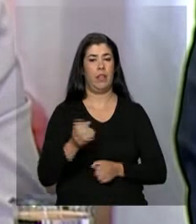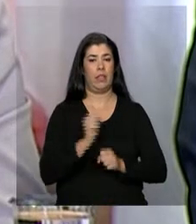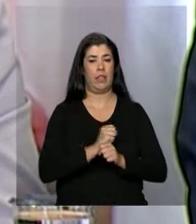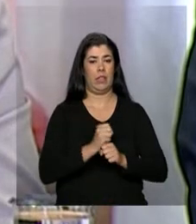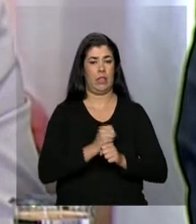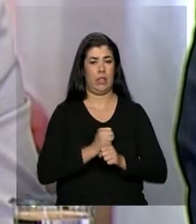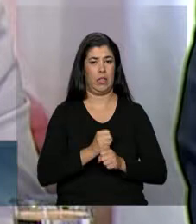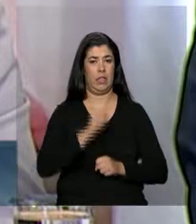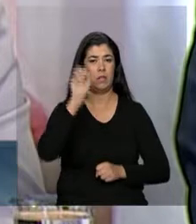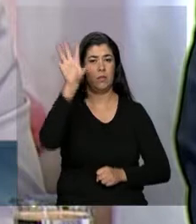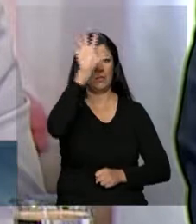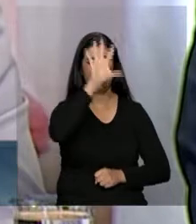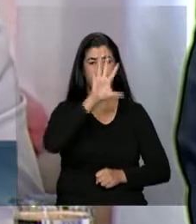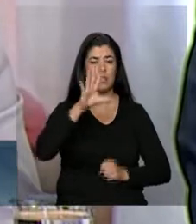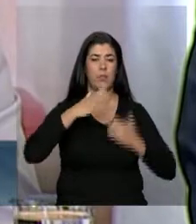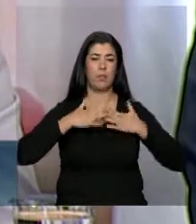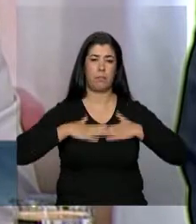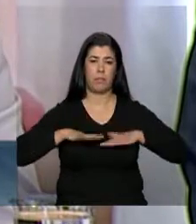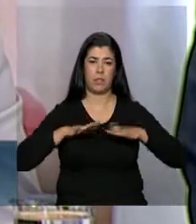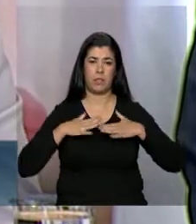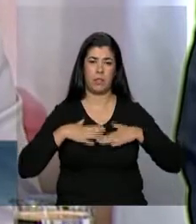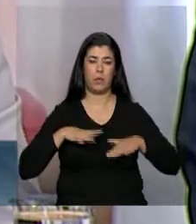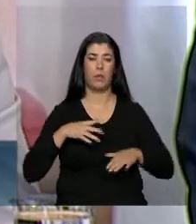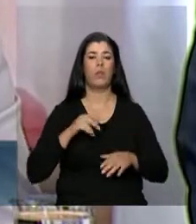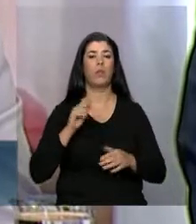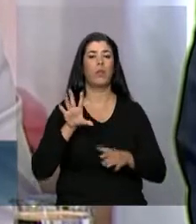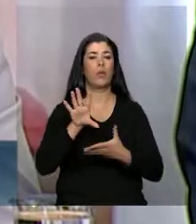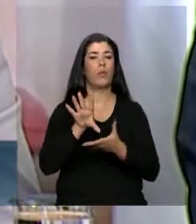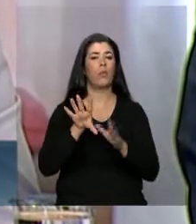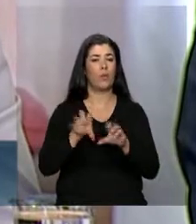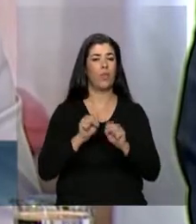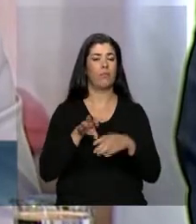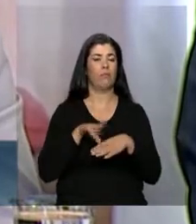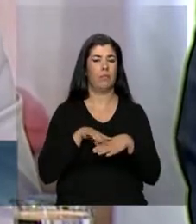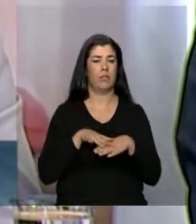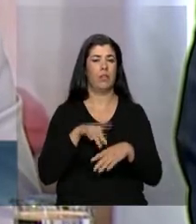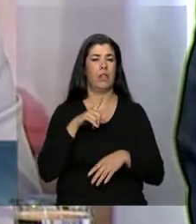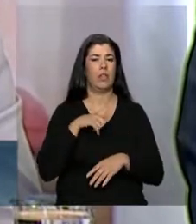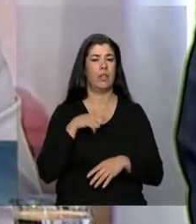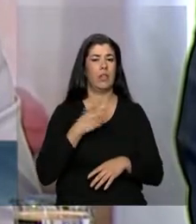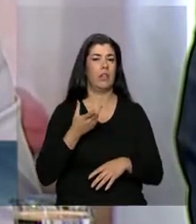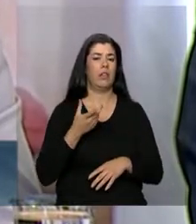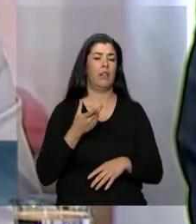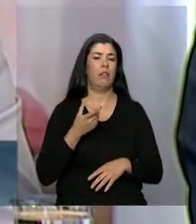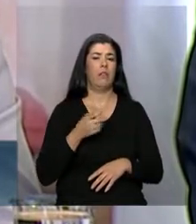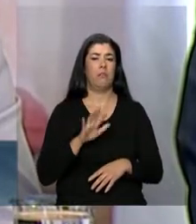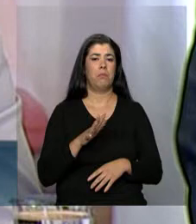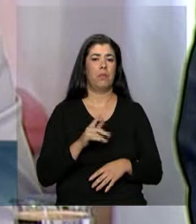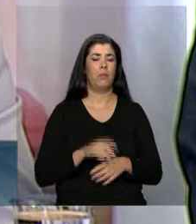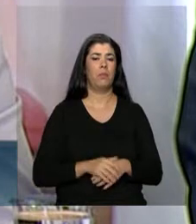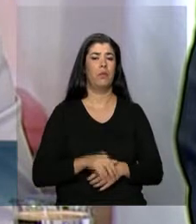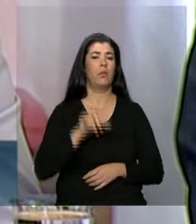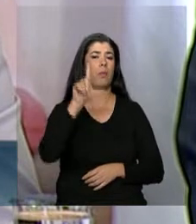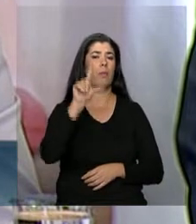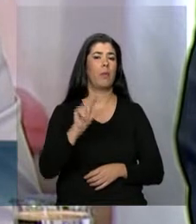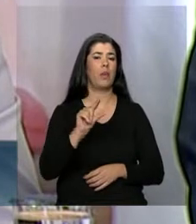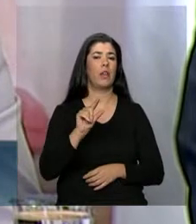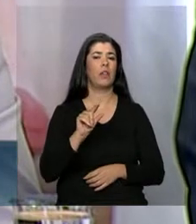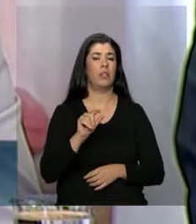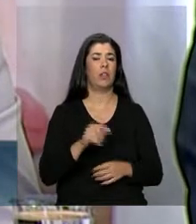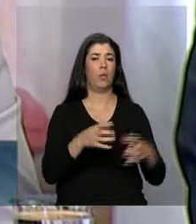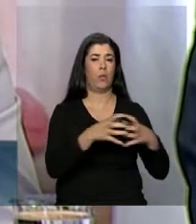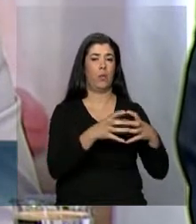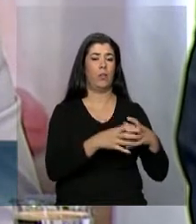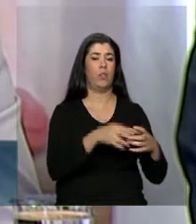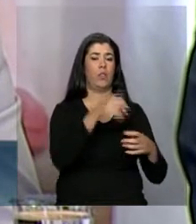uma sazonalidade mais branda, né, onde a nossa incidência ficou em torno de menos de um para 100